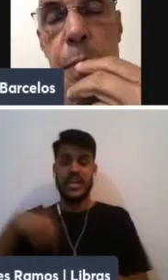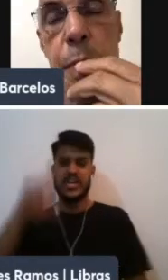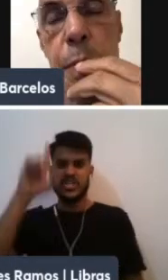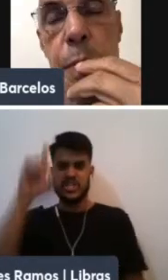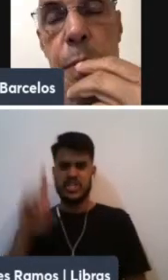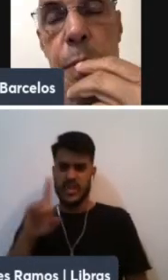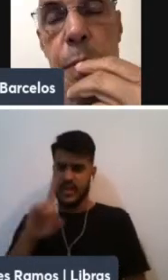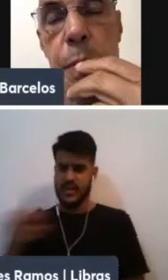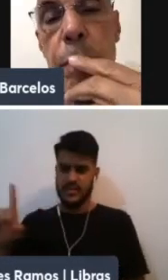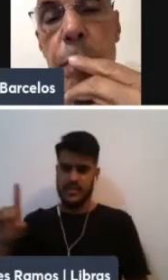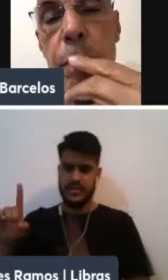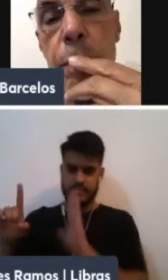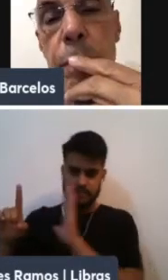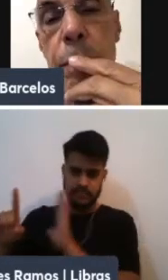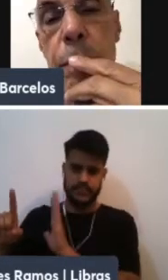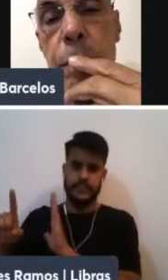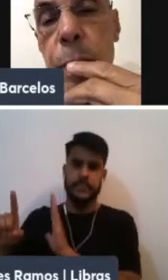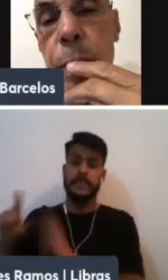ratearam, né,